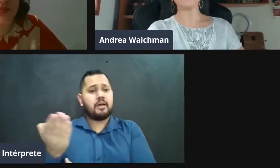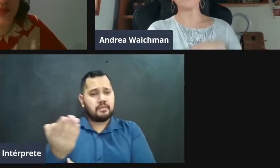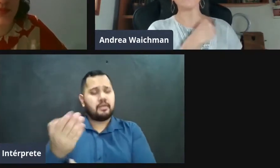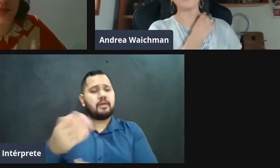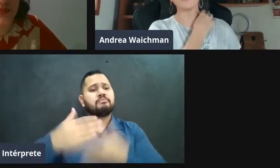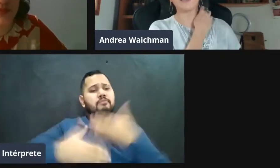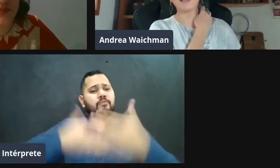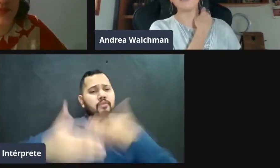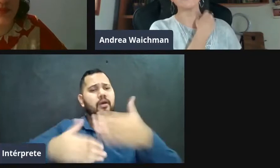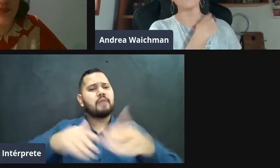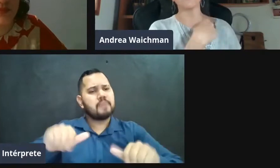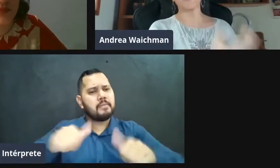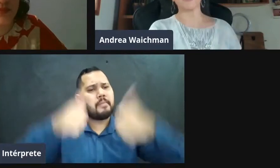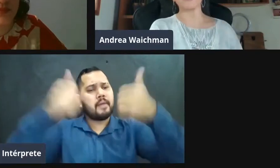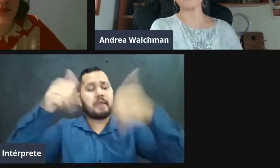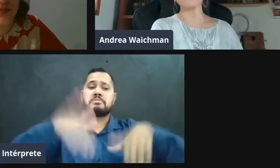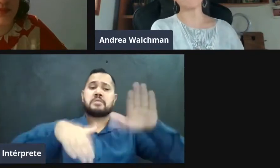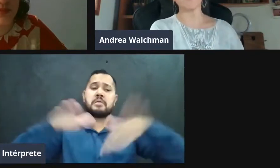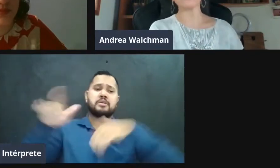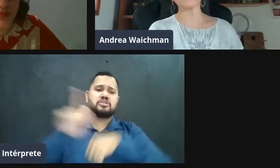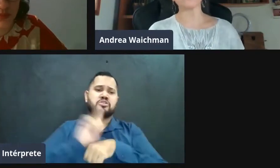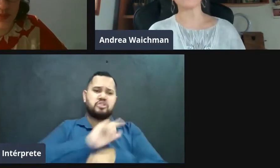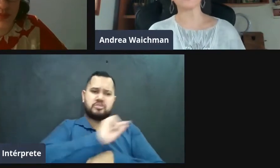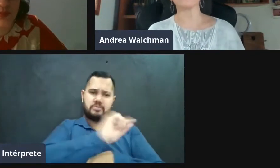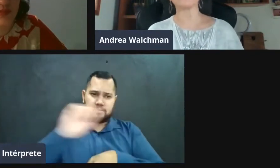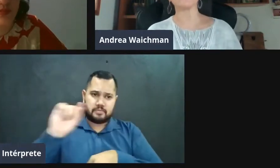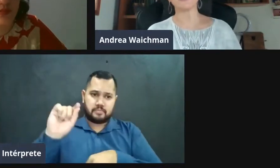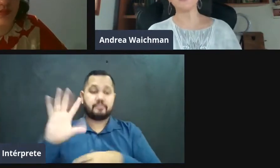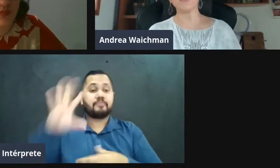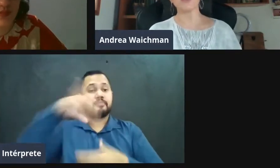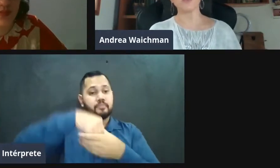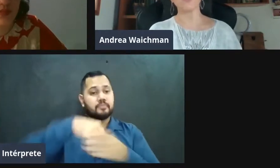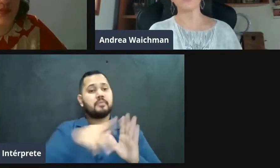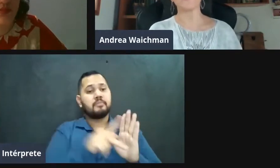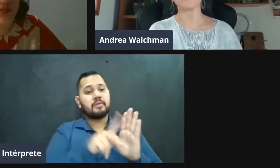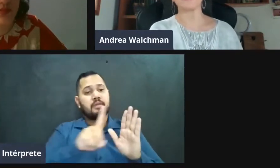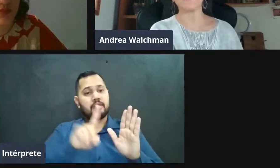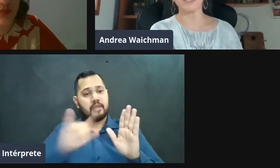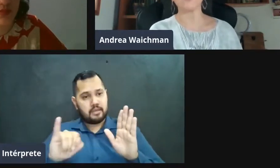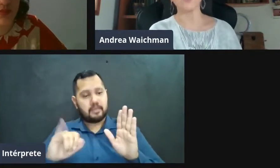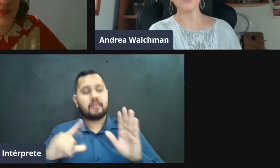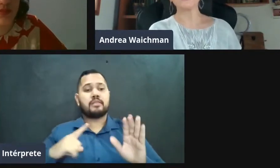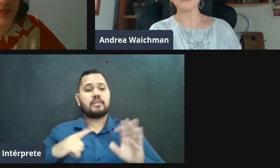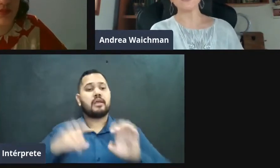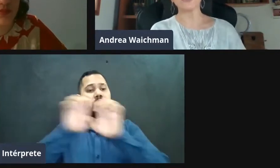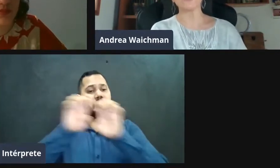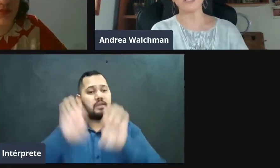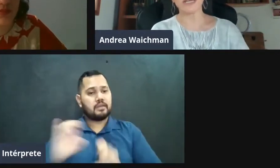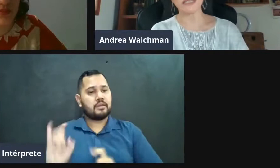universidade. Então, ali no PDI estão postas justamente as necessidades de infraestrutura